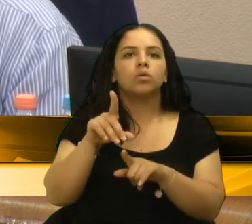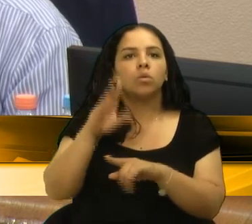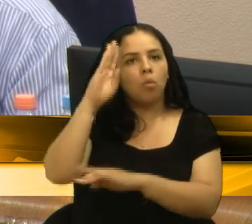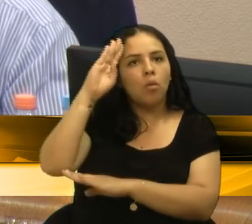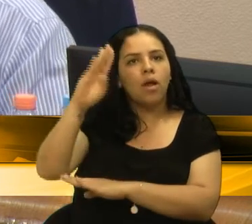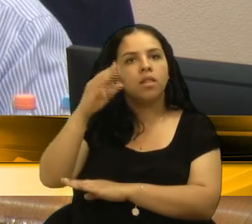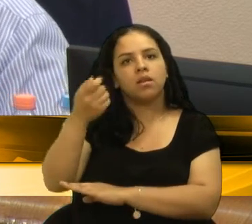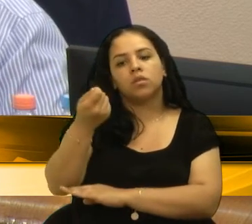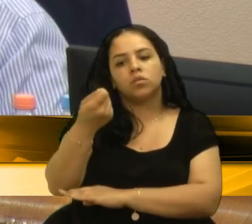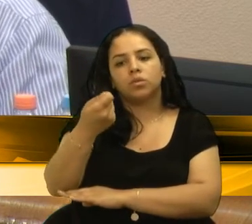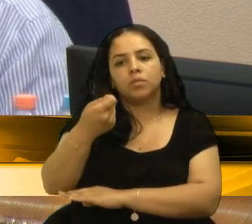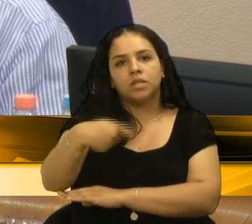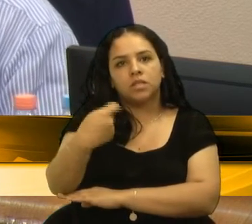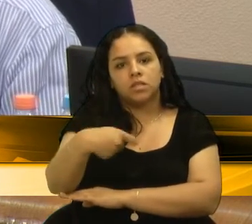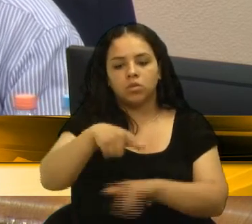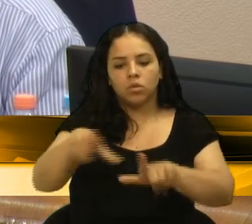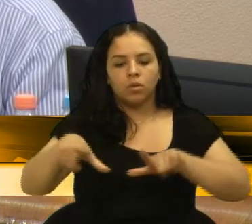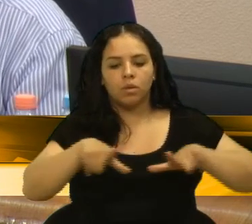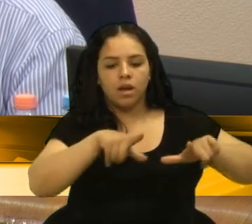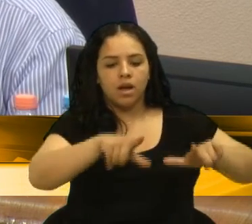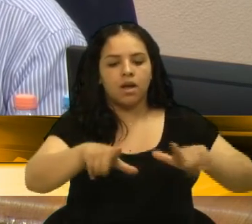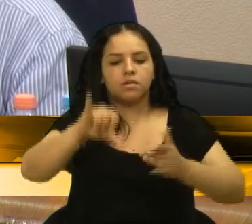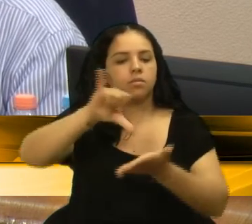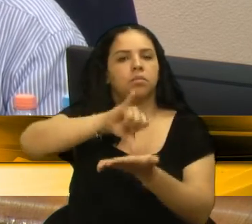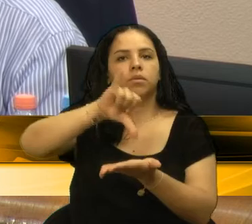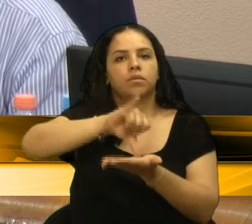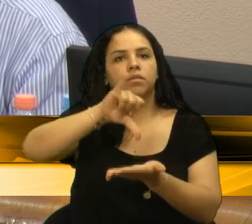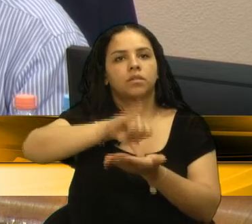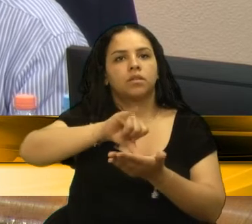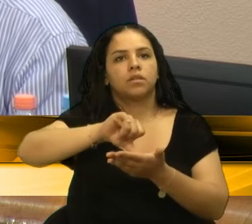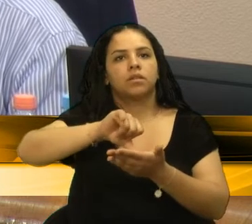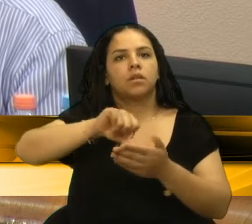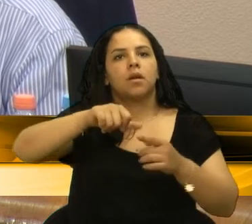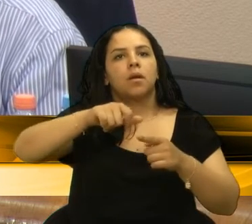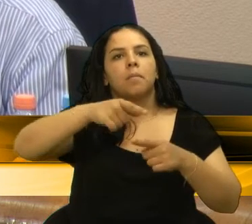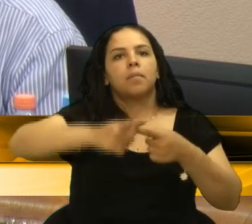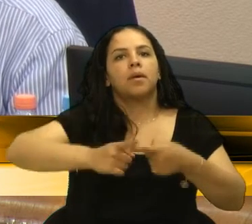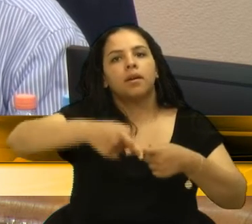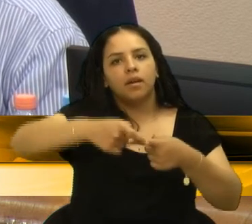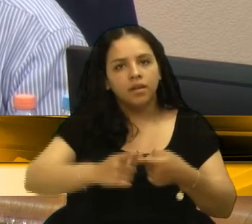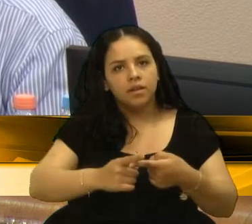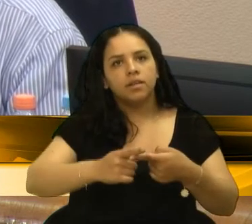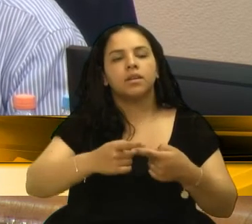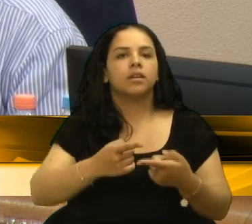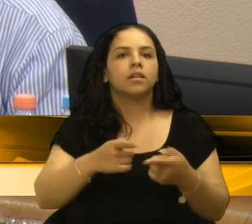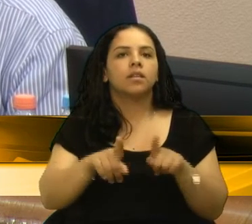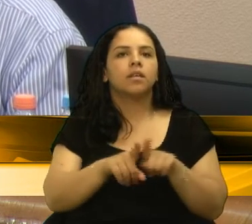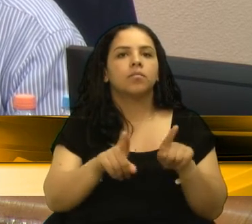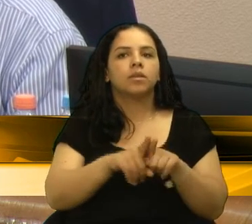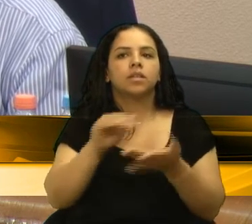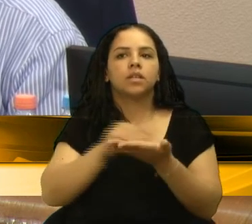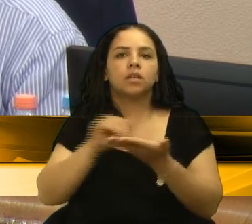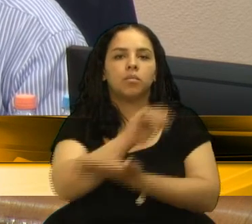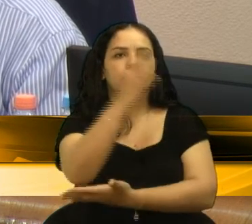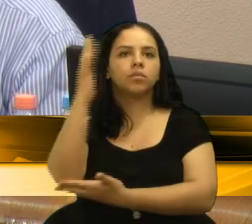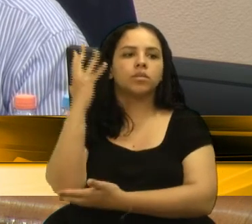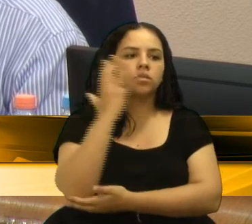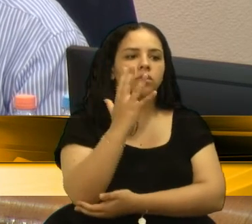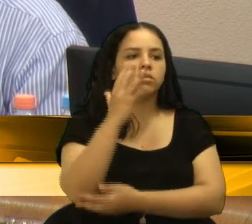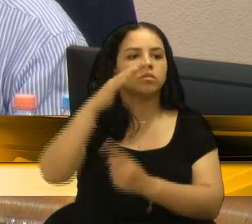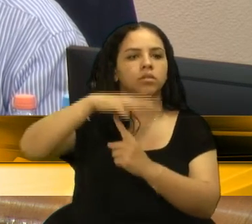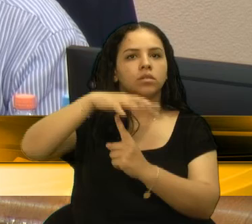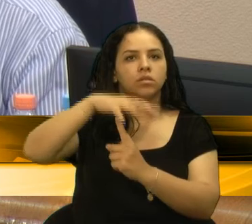espaços públicos que são agendados, praças, parques são agendados pela Secretaria do Meio Ambiente, com exceção da Praça das Feiras, que é agendado pela Secretaria